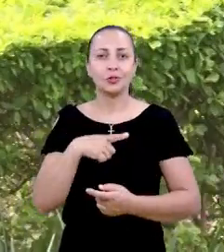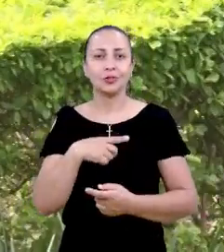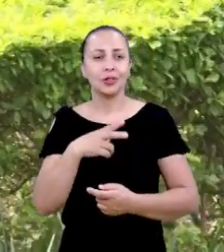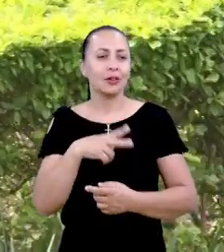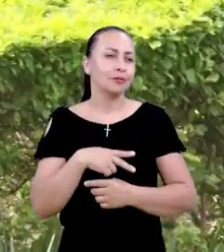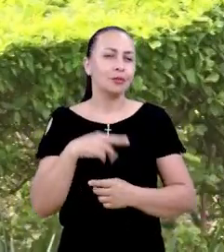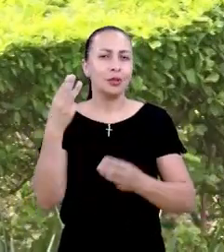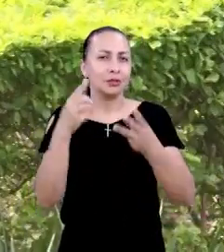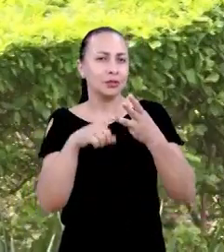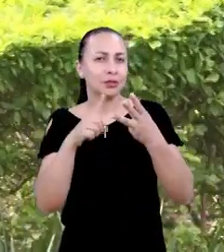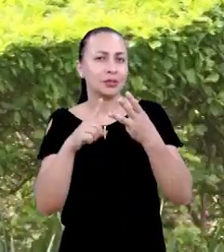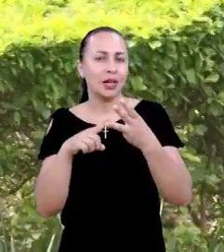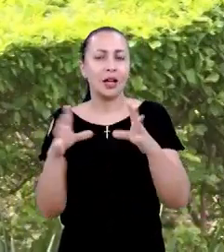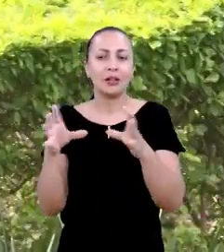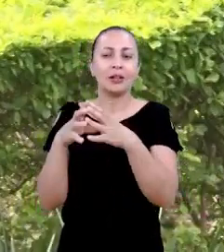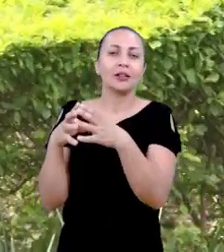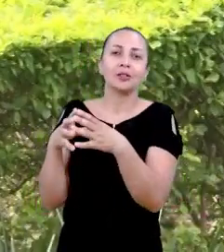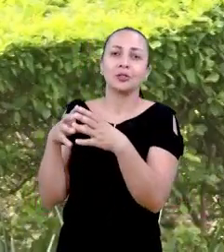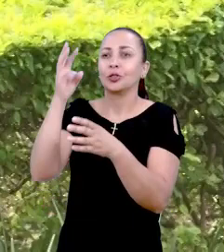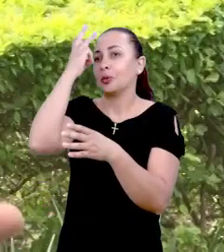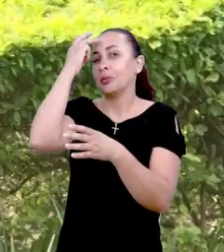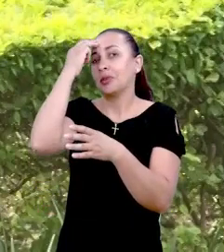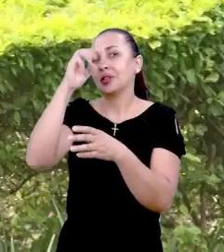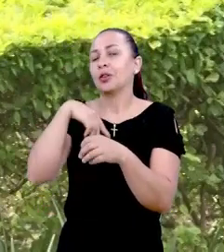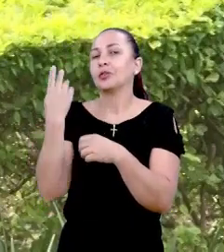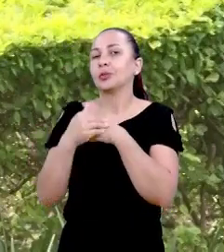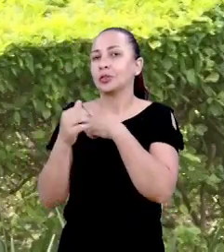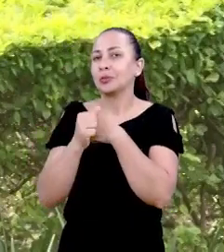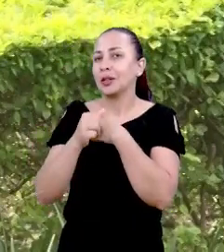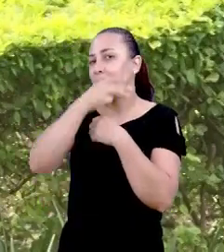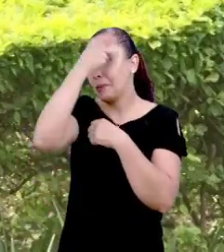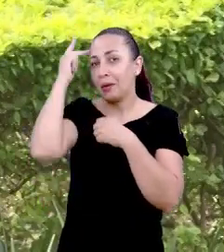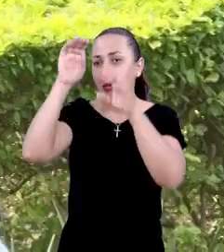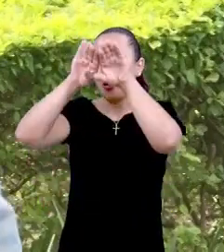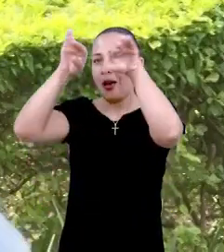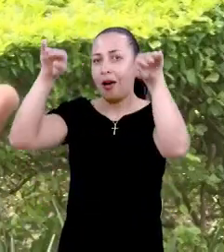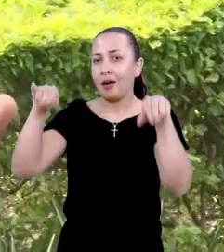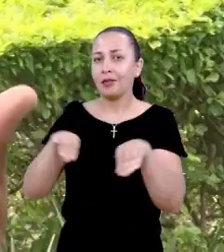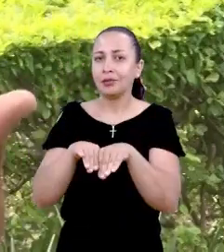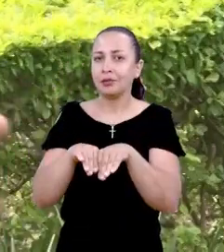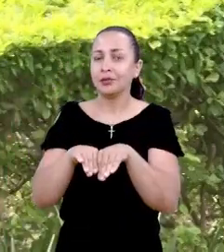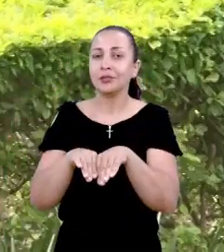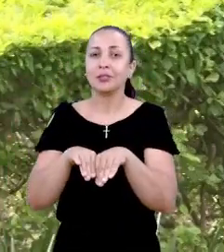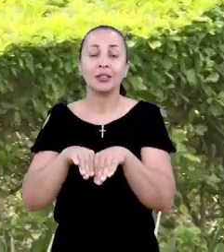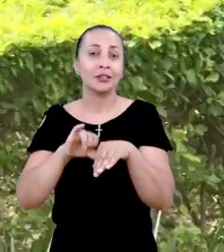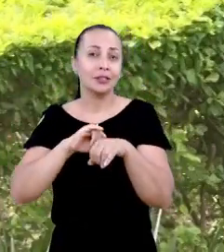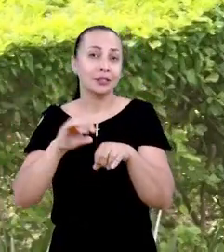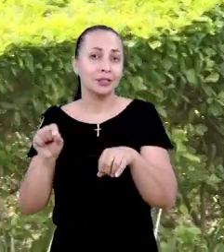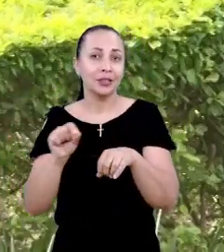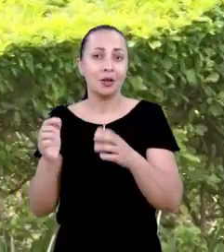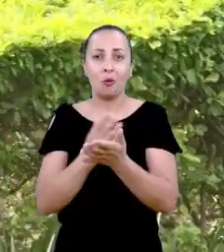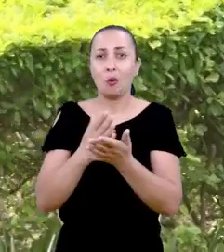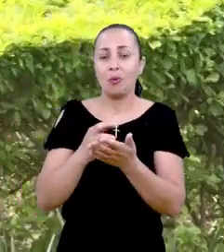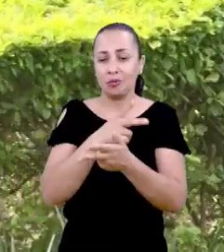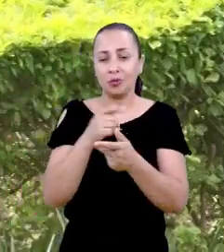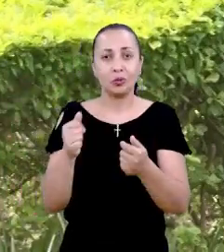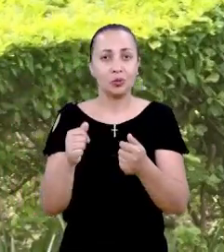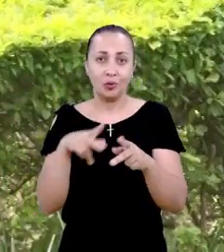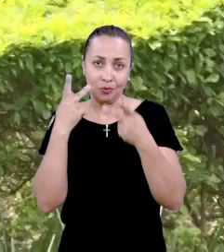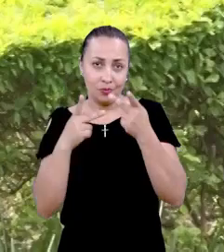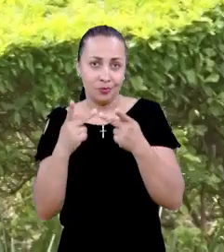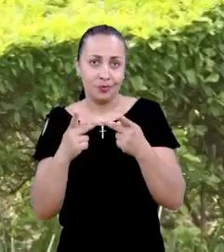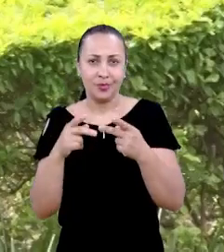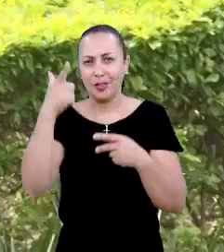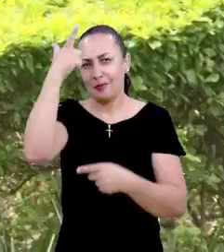memórias enquadradas, que inclusive algumas das questões que digamos que sejam feias, questões que